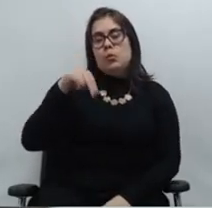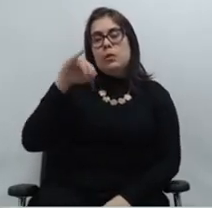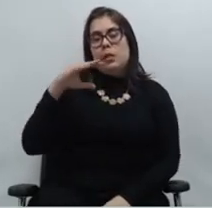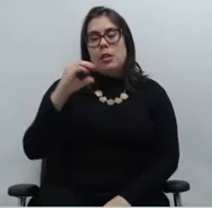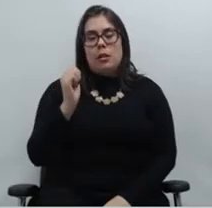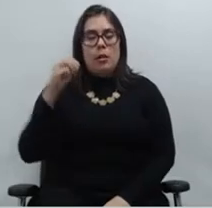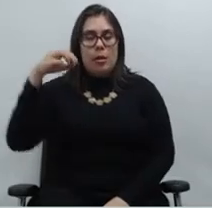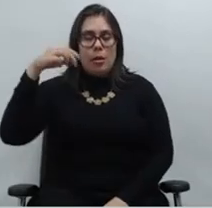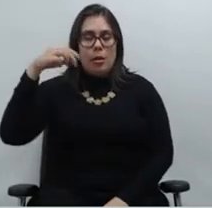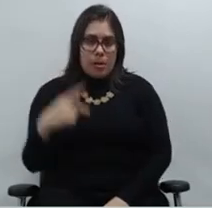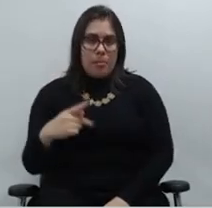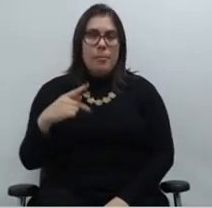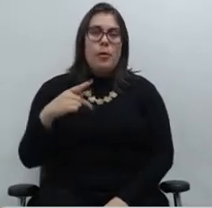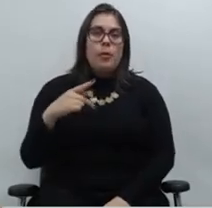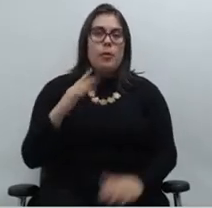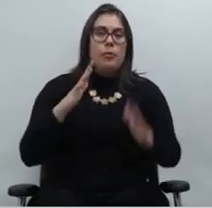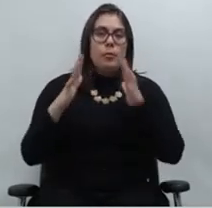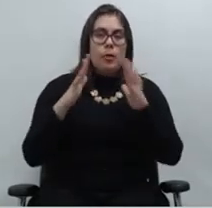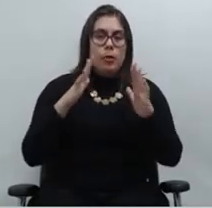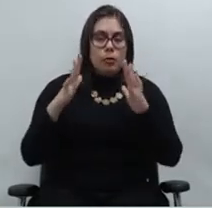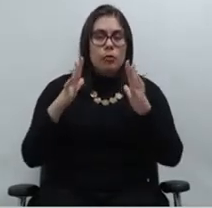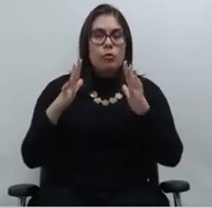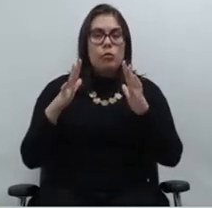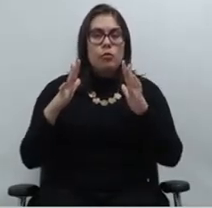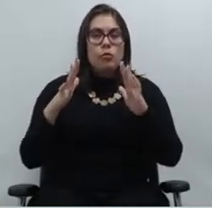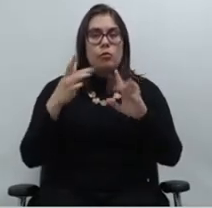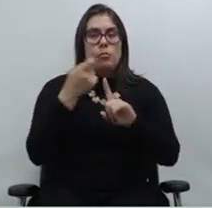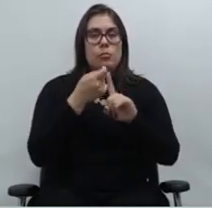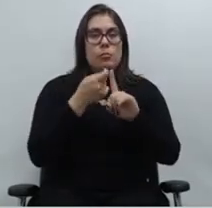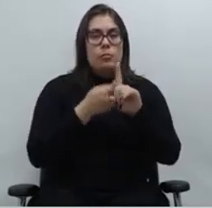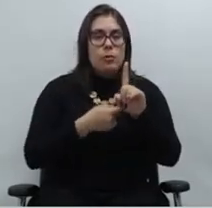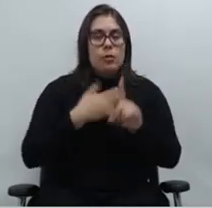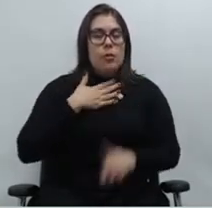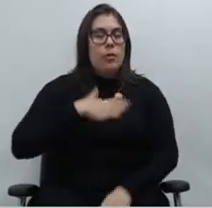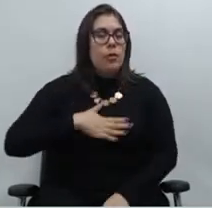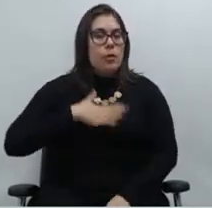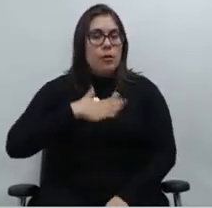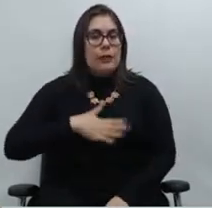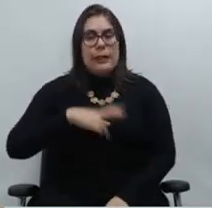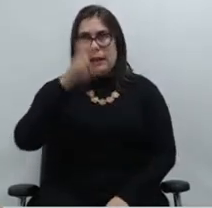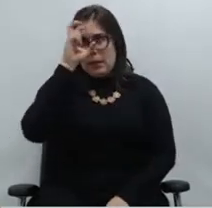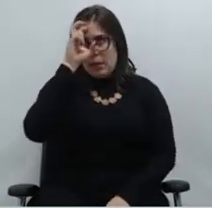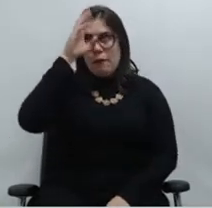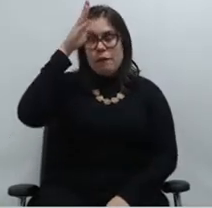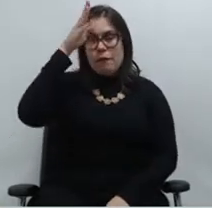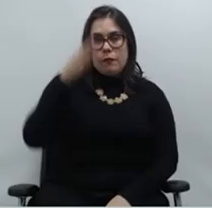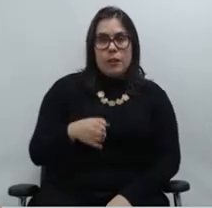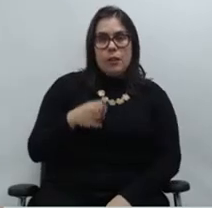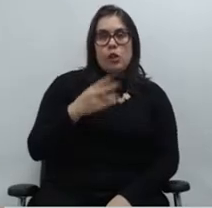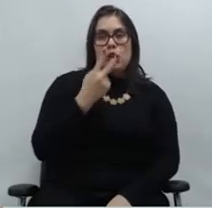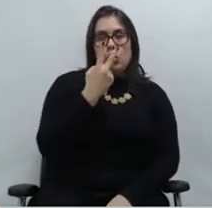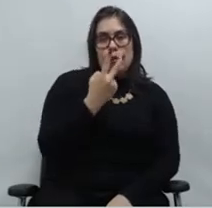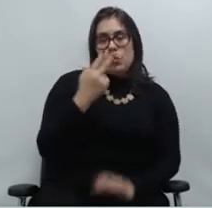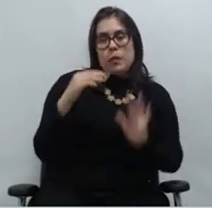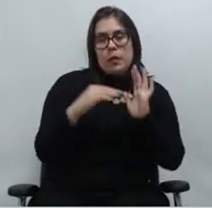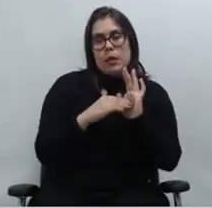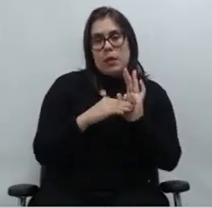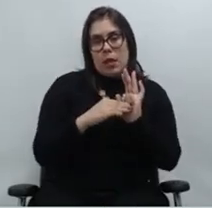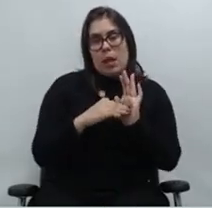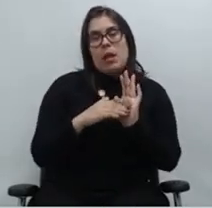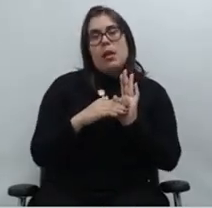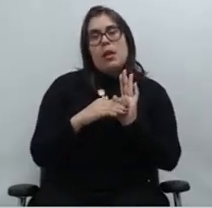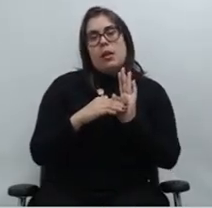agosto a novembro de 2024, com carga horária semanal concentrada exclusivamente nas quintas-feiras, das 14 às 17